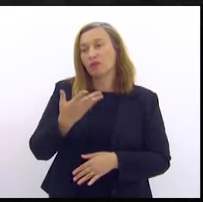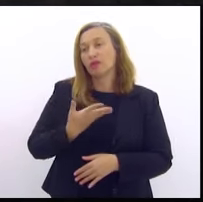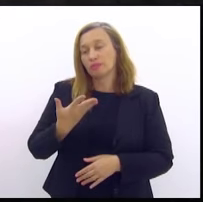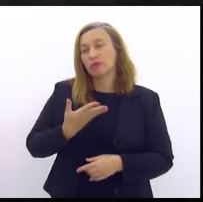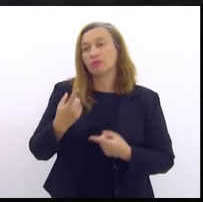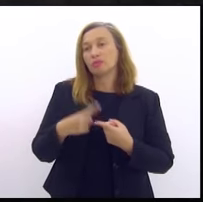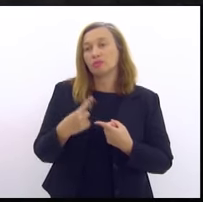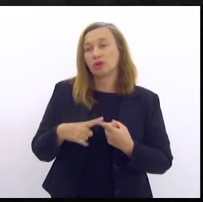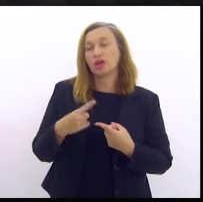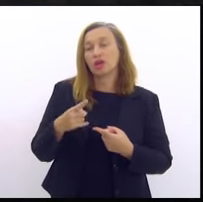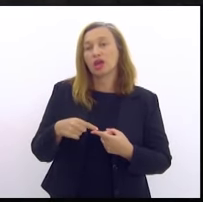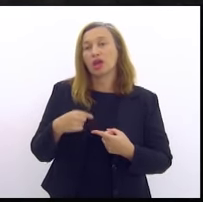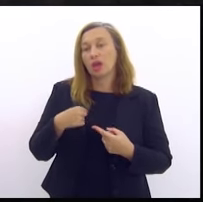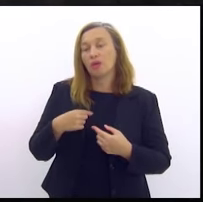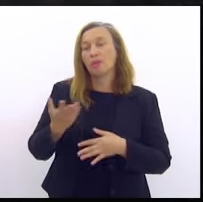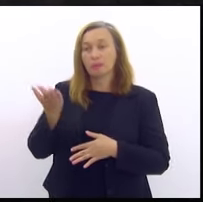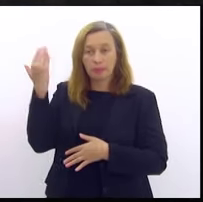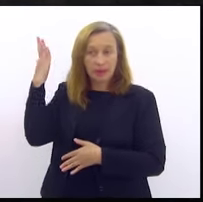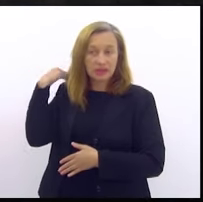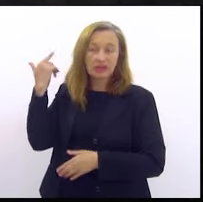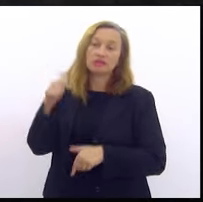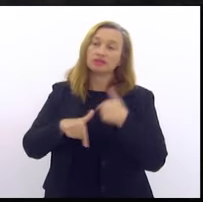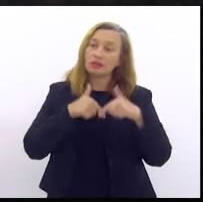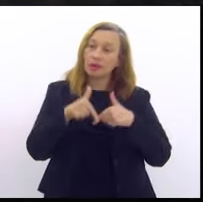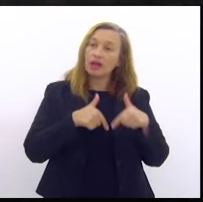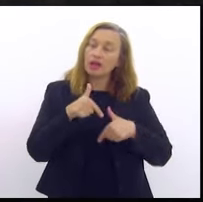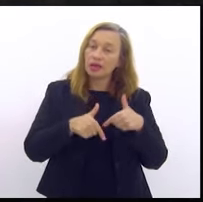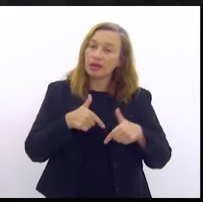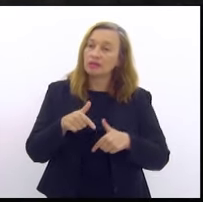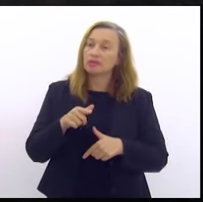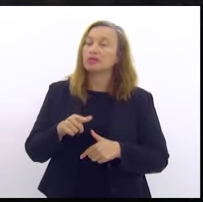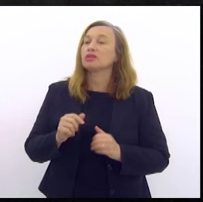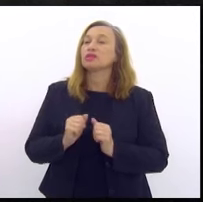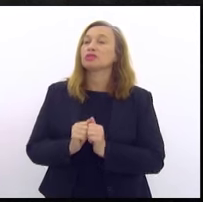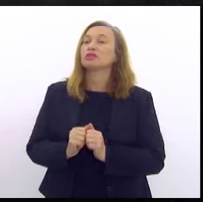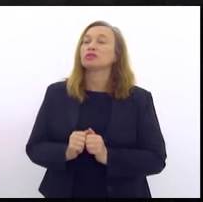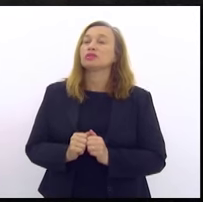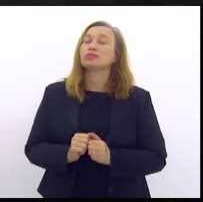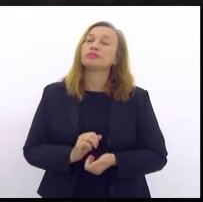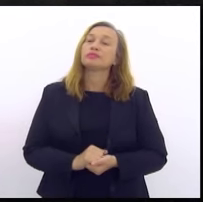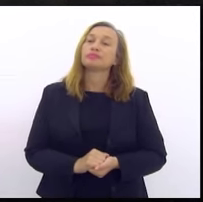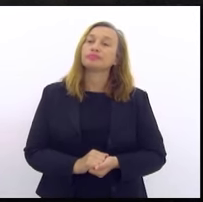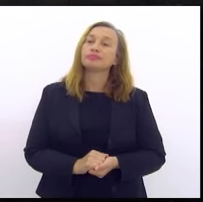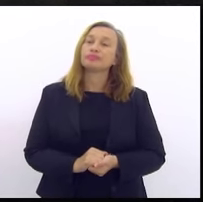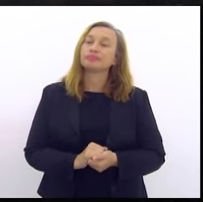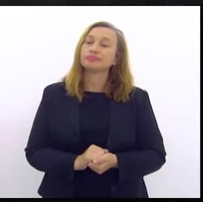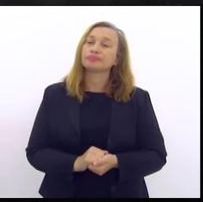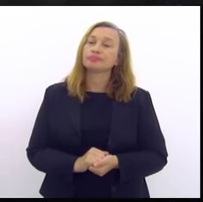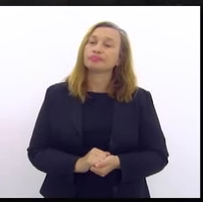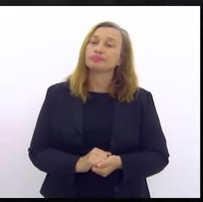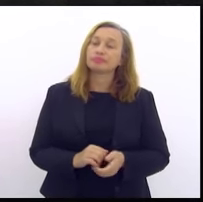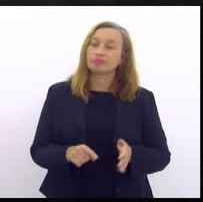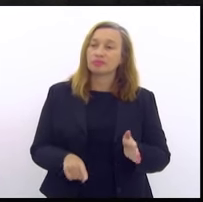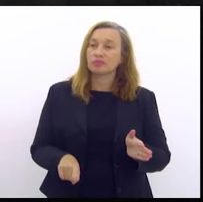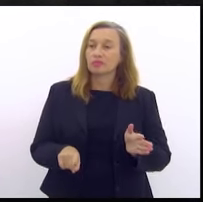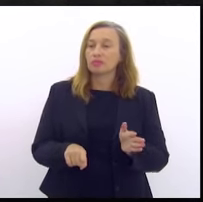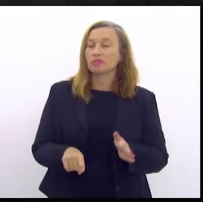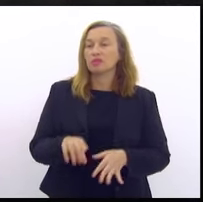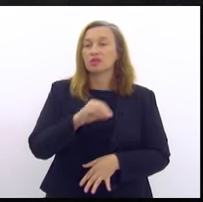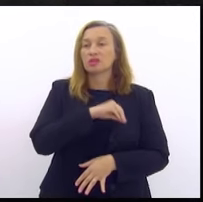aqui nessa casa, alguns que trabalharam comigo durante um bom tempo, ganham abaixo do salário